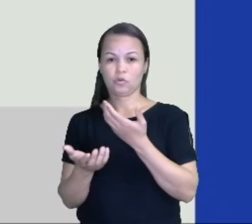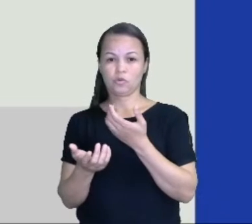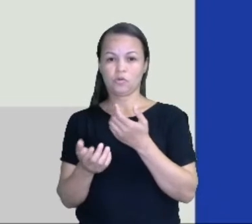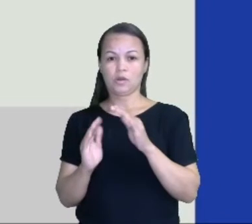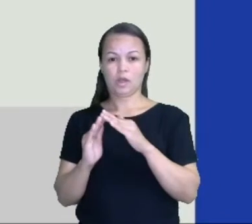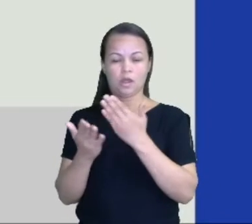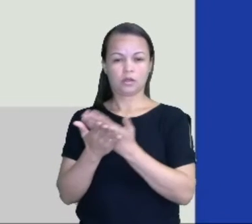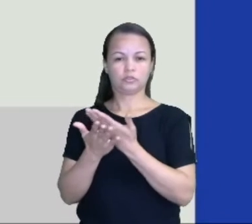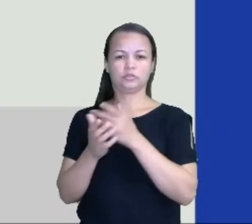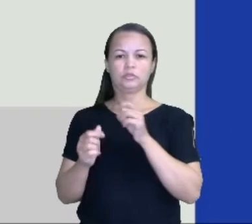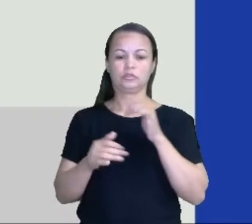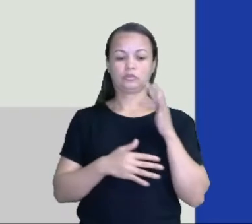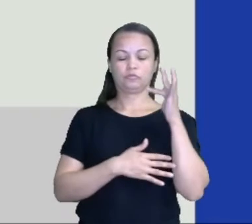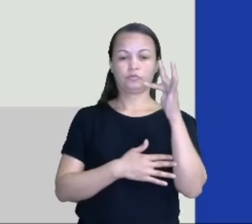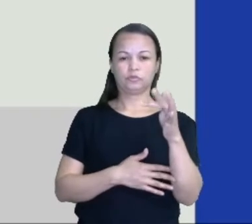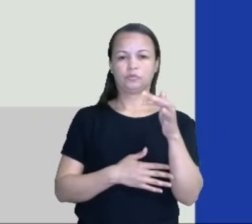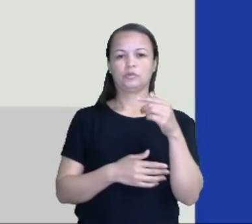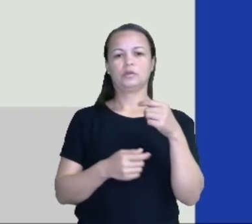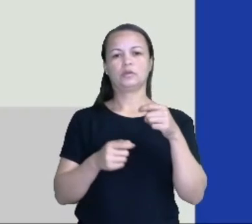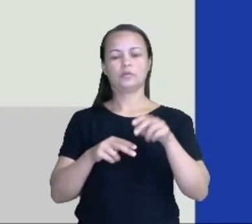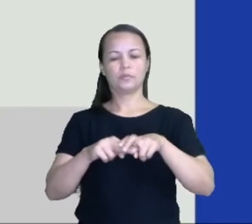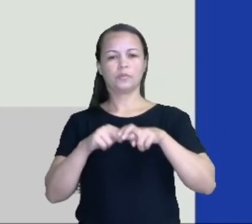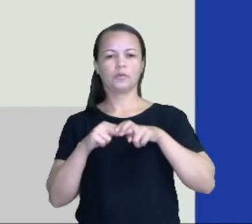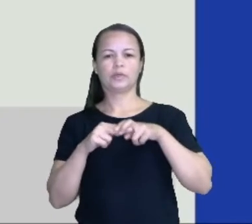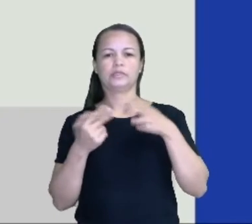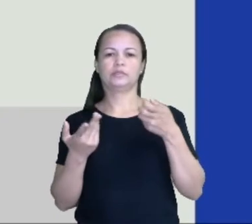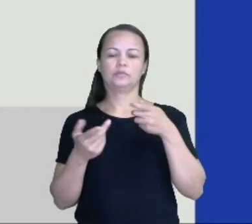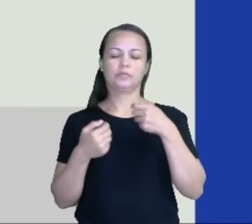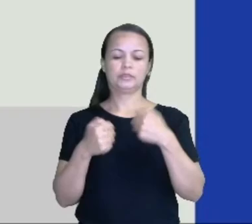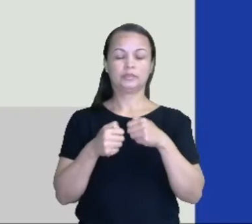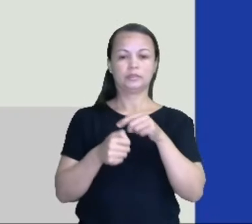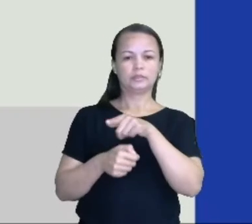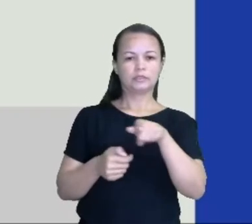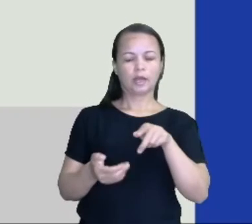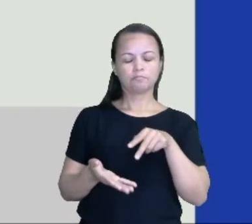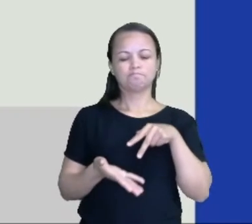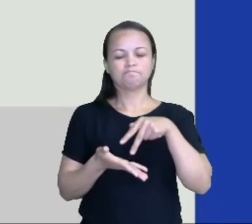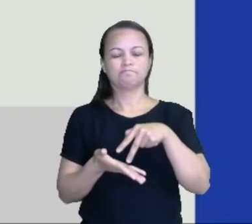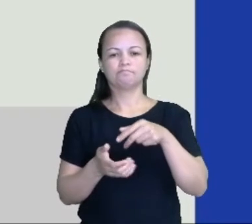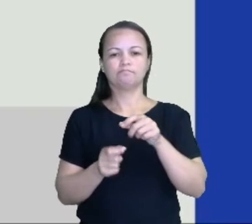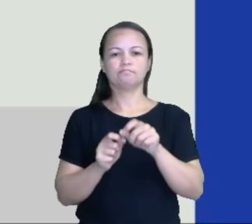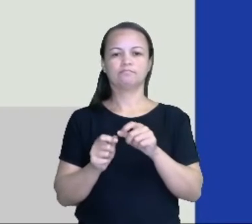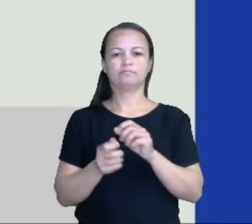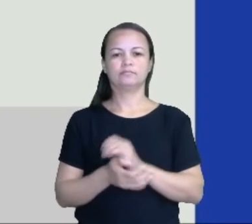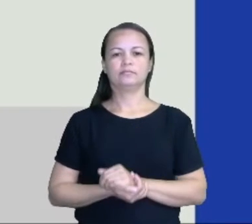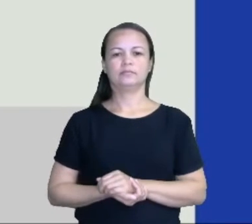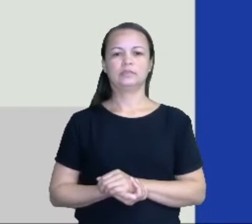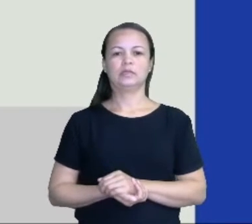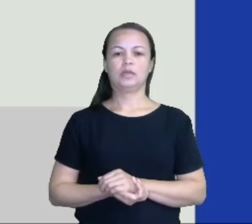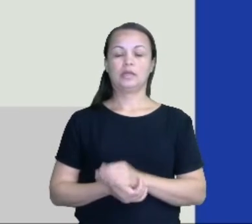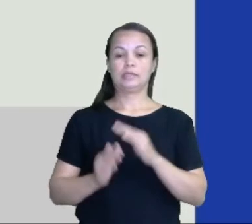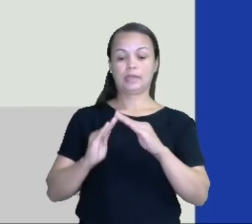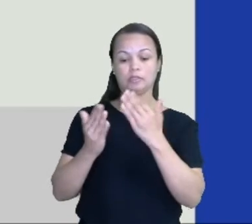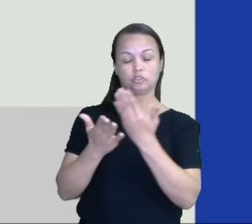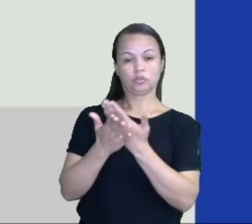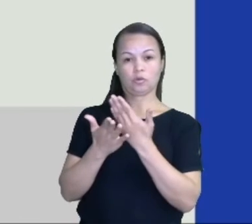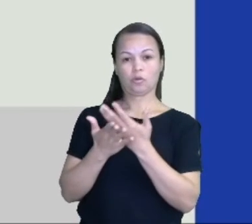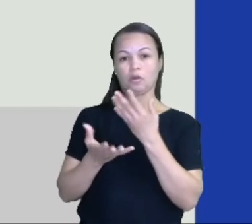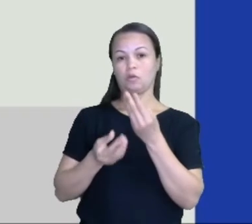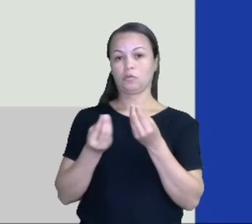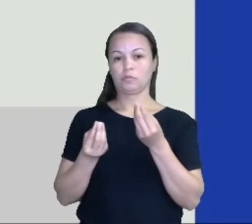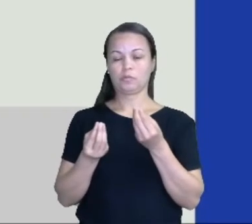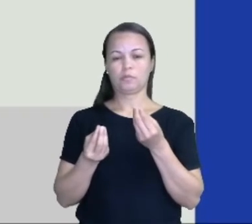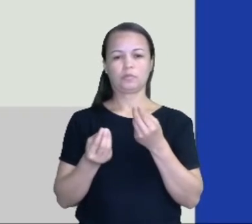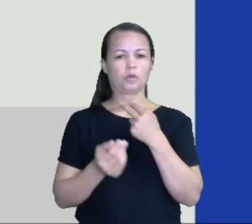profissões de futuro, por isso precisarão estar preparadas. Então a escola, como nós não podemos nos